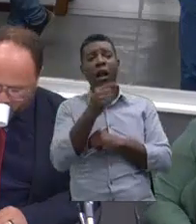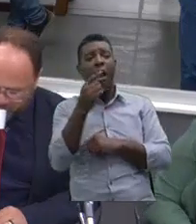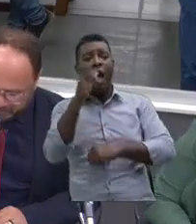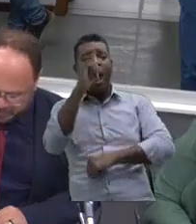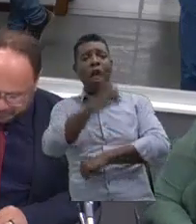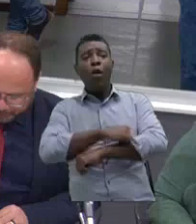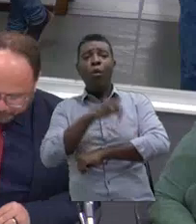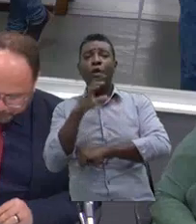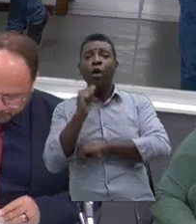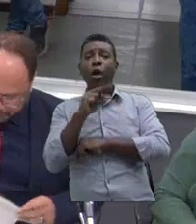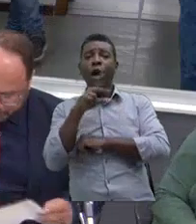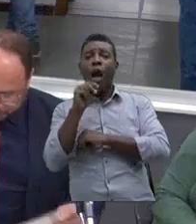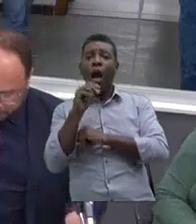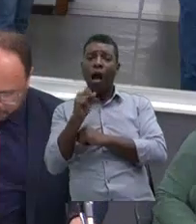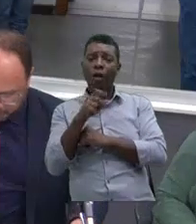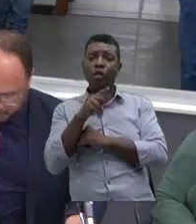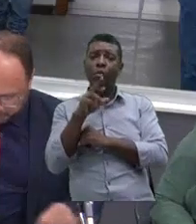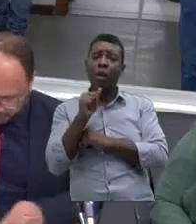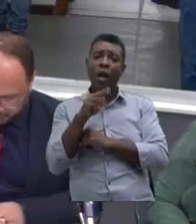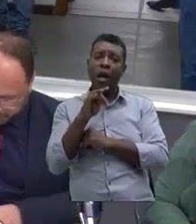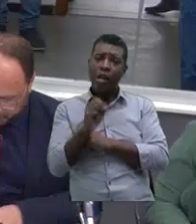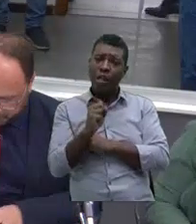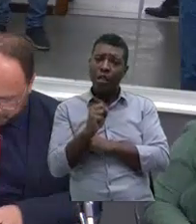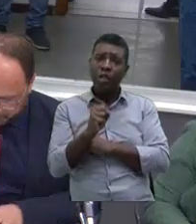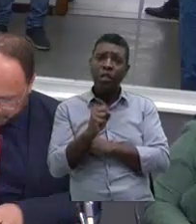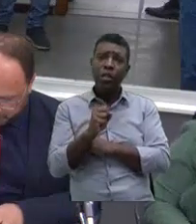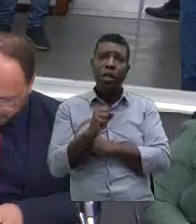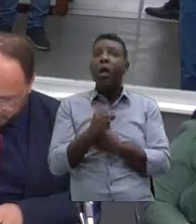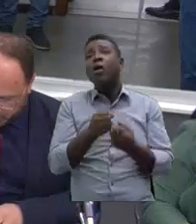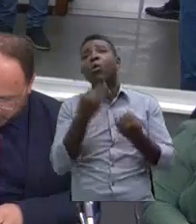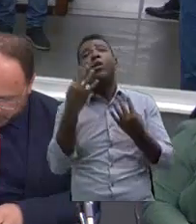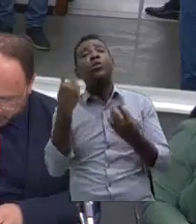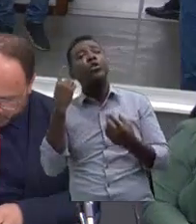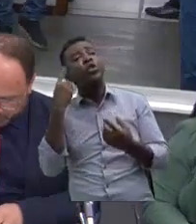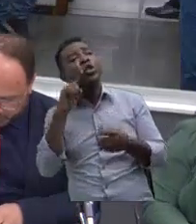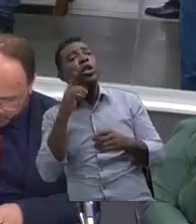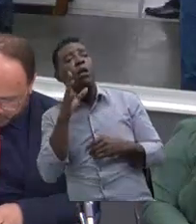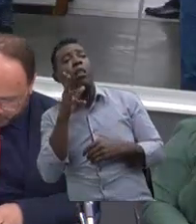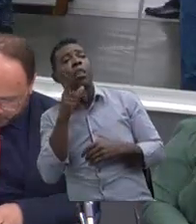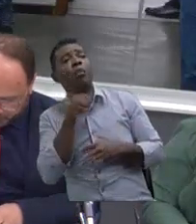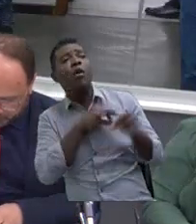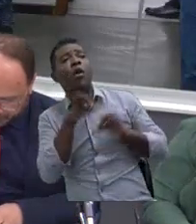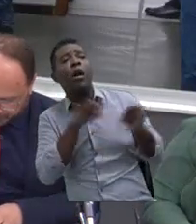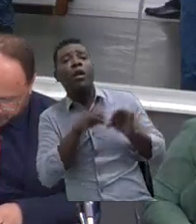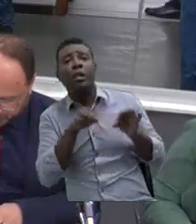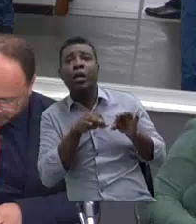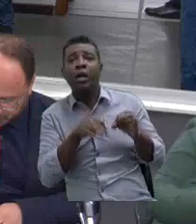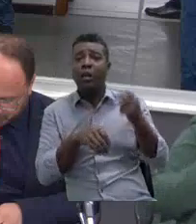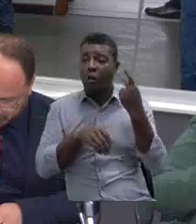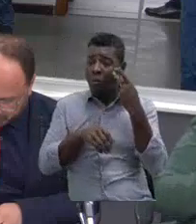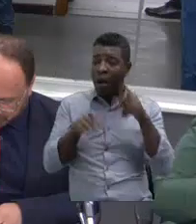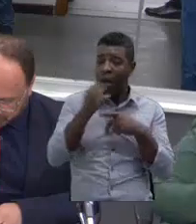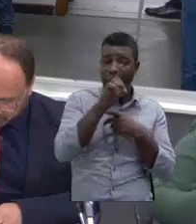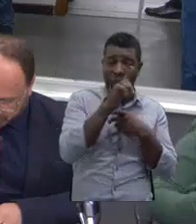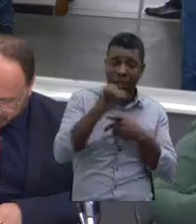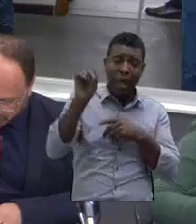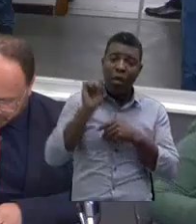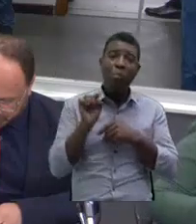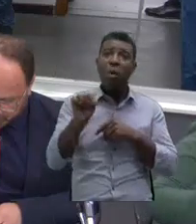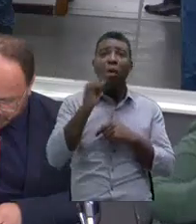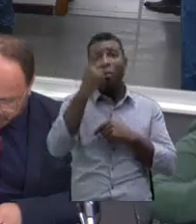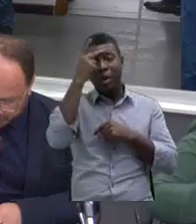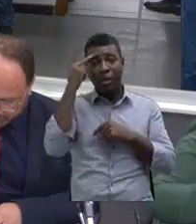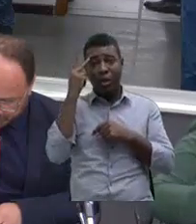Carlos Prates para 100 mil pessoas? Eu falava assim, em 3 dias. 100 mil pessoas, nada geraria